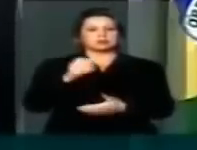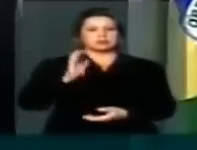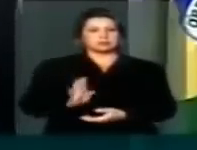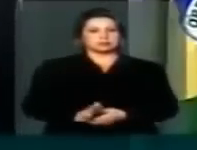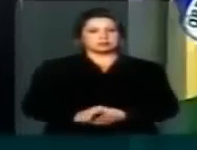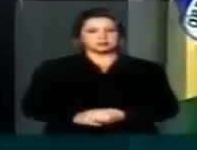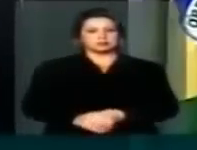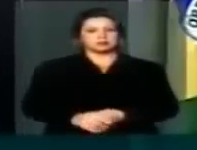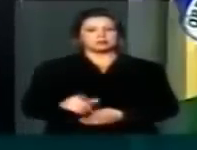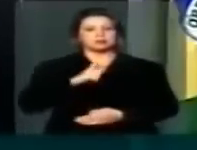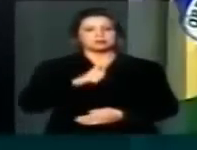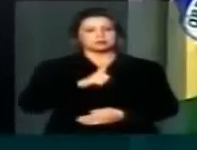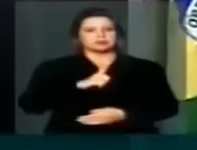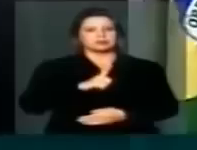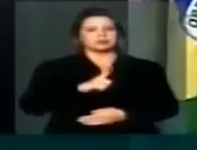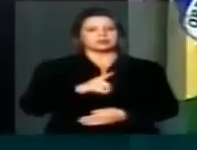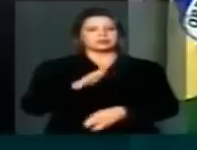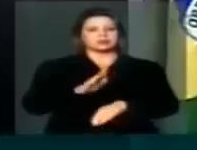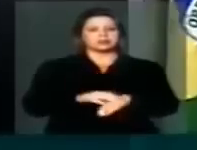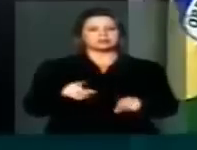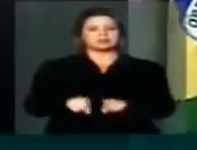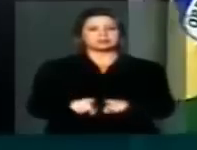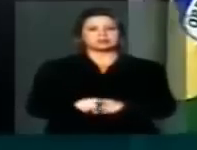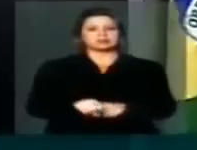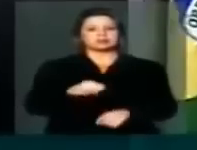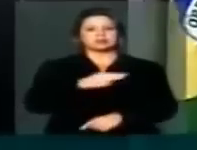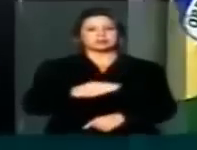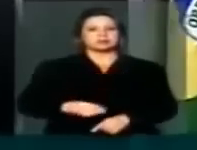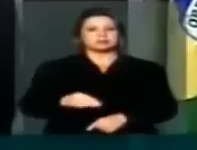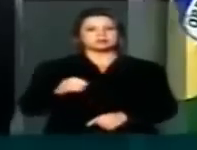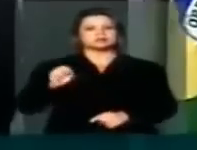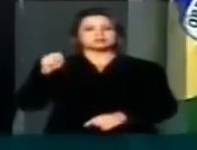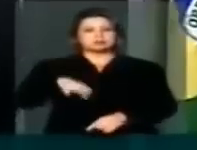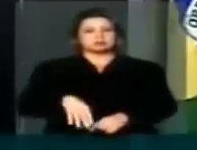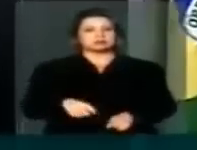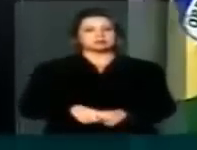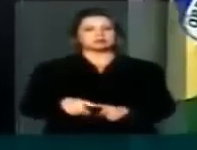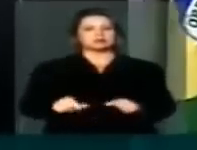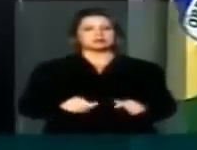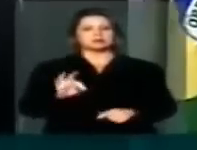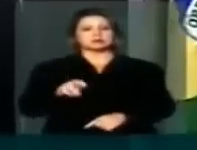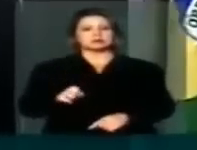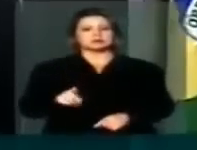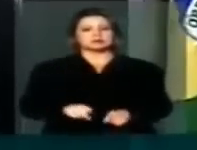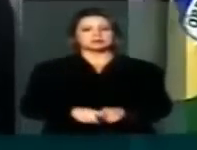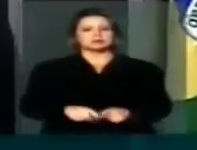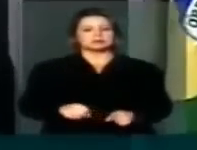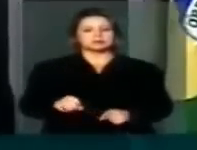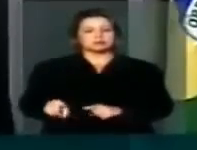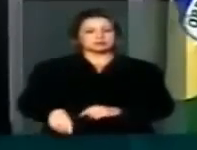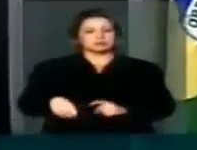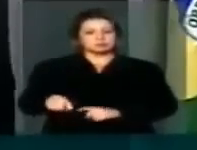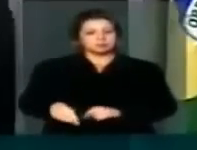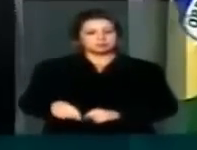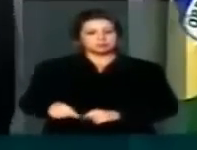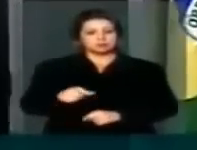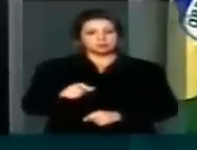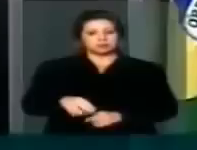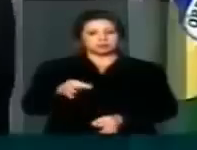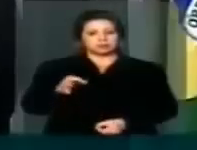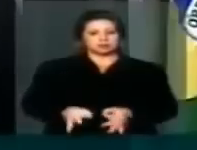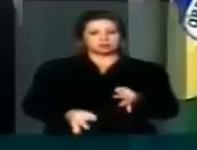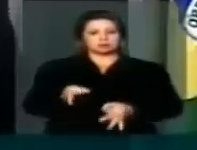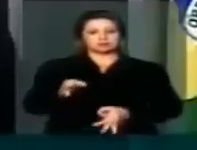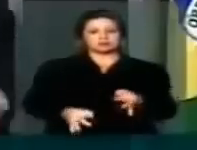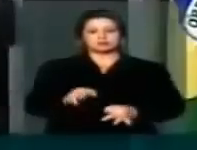Brasil. Nós temos que convocar os ministros aqui sim, o do transporte, da agricultura, o da